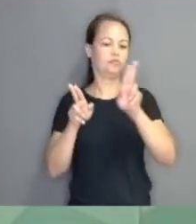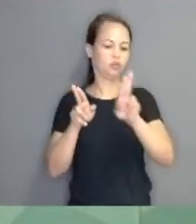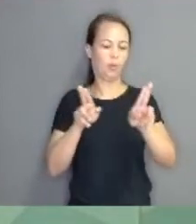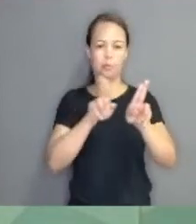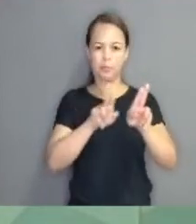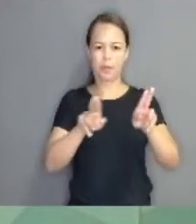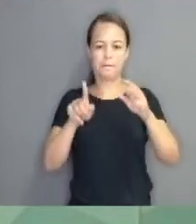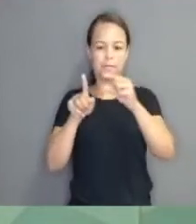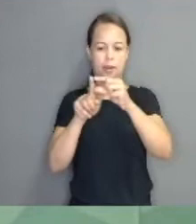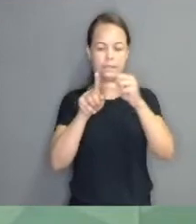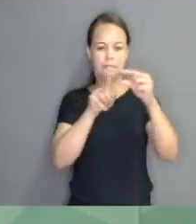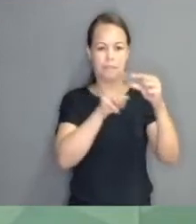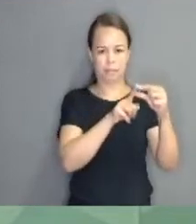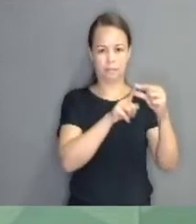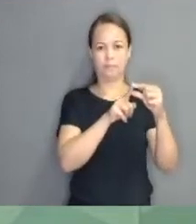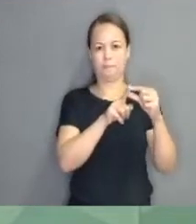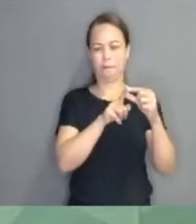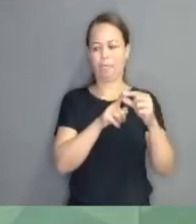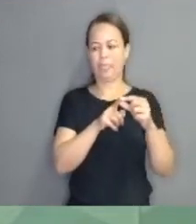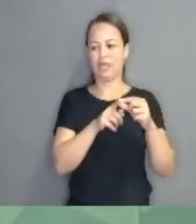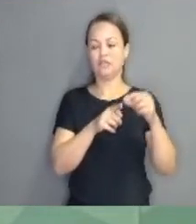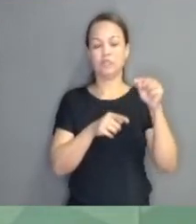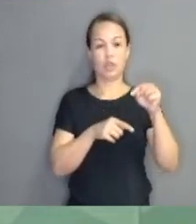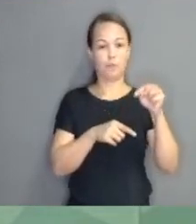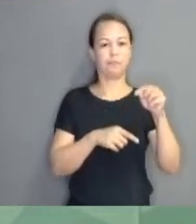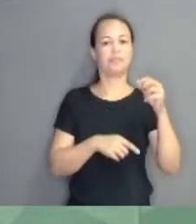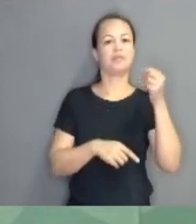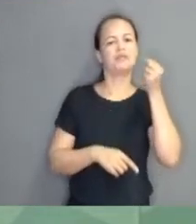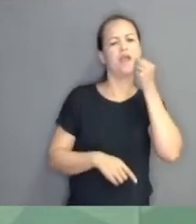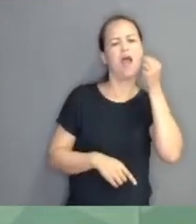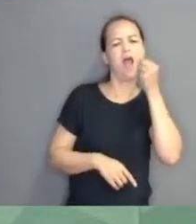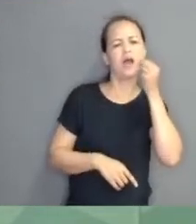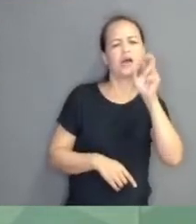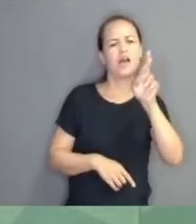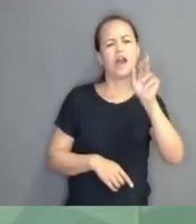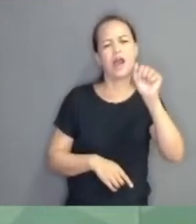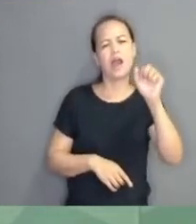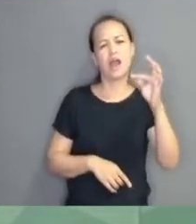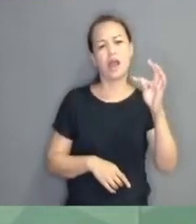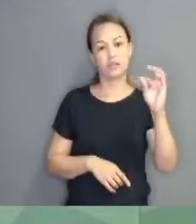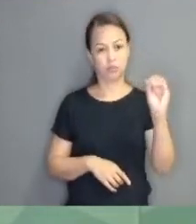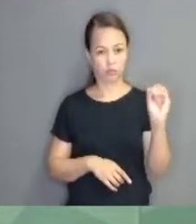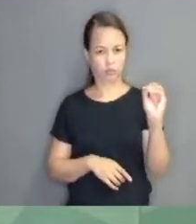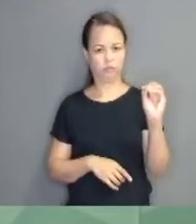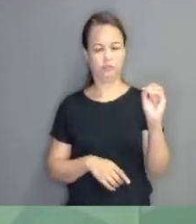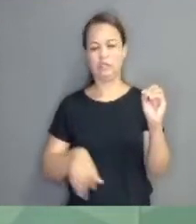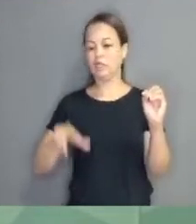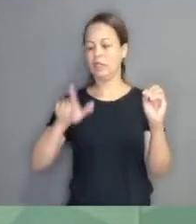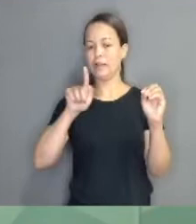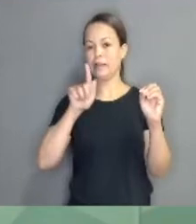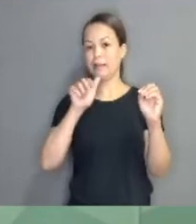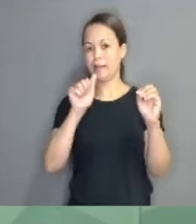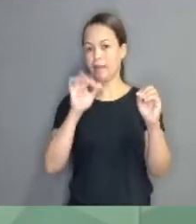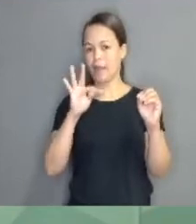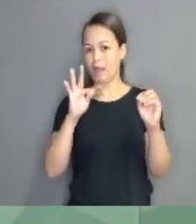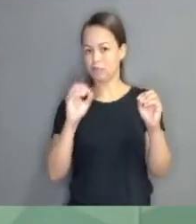aqui eu tenho rato aqui eu tenho gato as duas terminam com tó